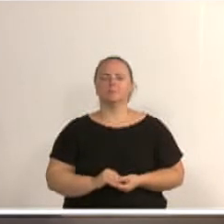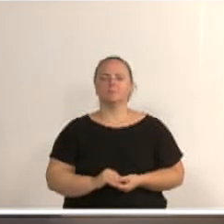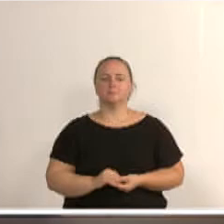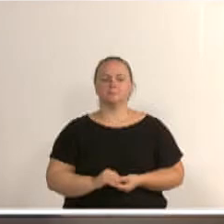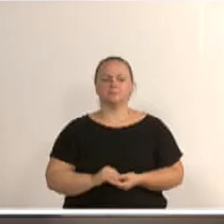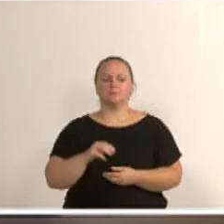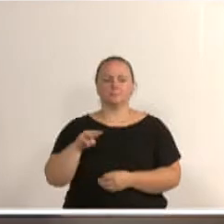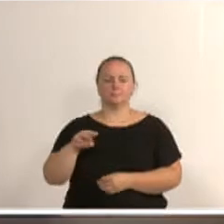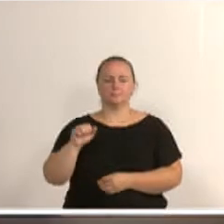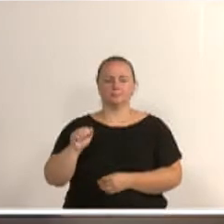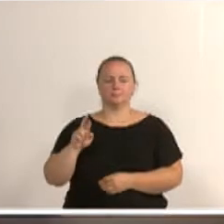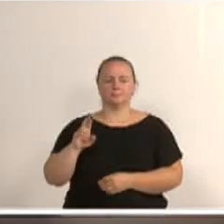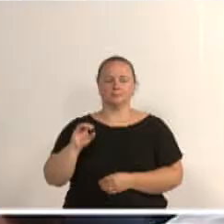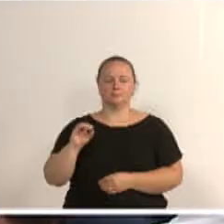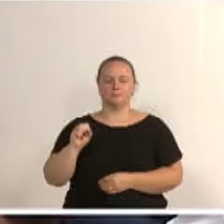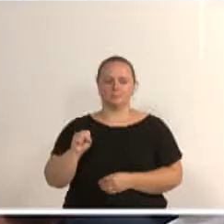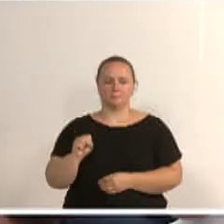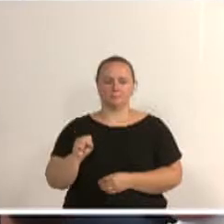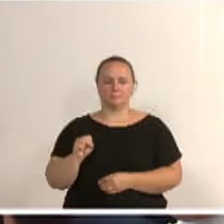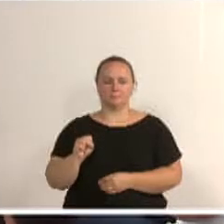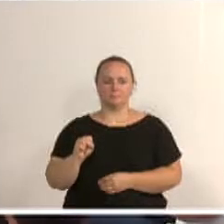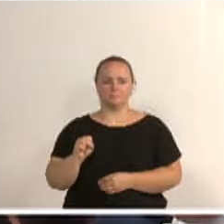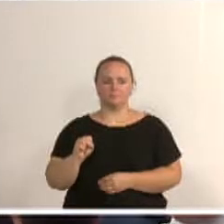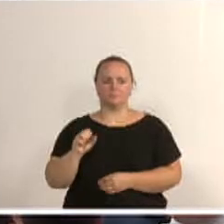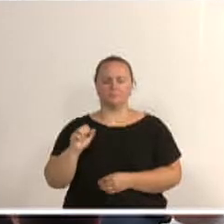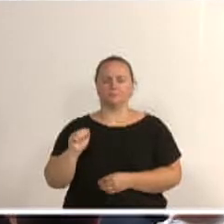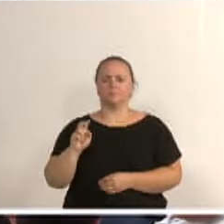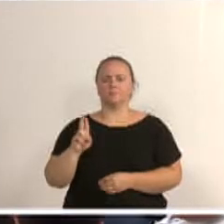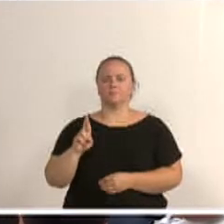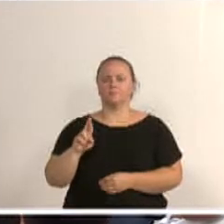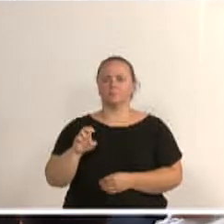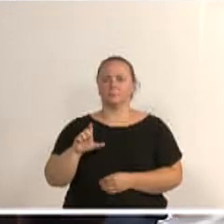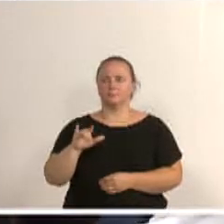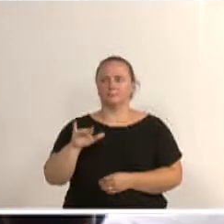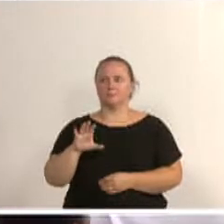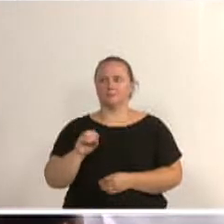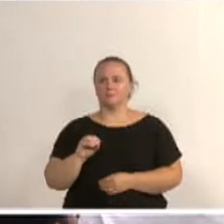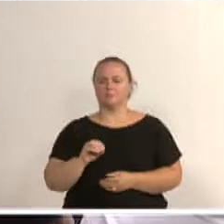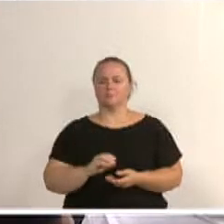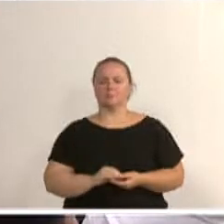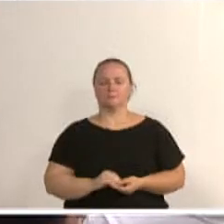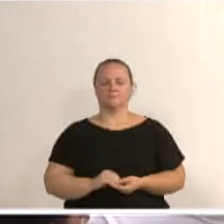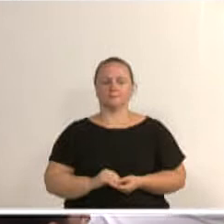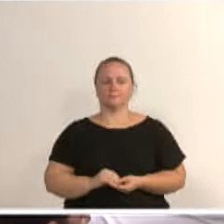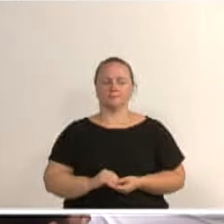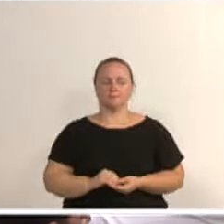Marcos Aurélio Saldanha. Marcos Aurélio Saldanha.